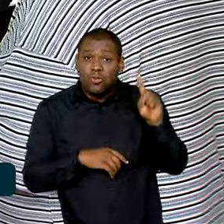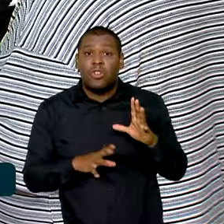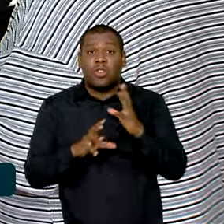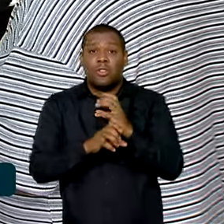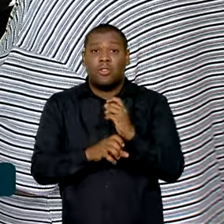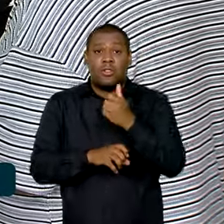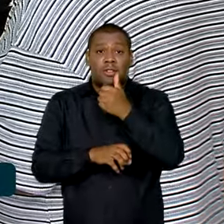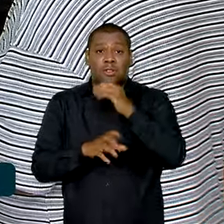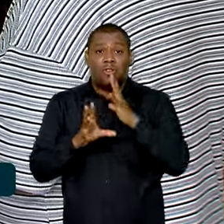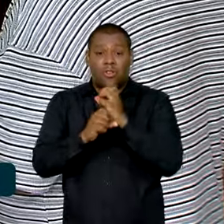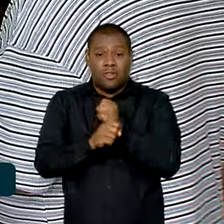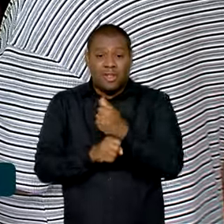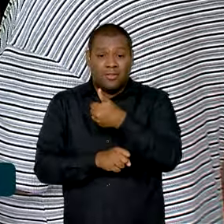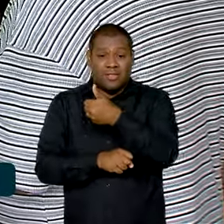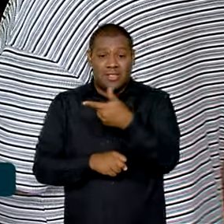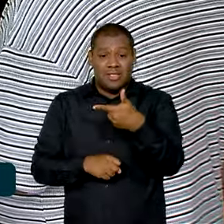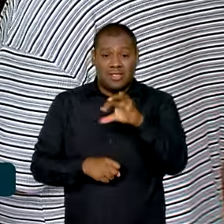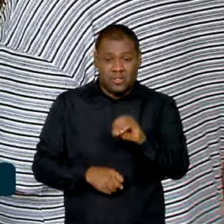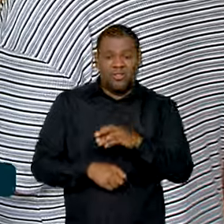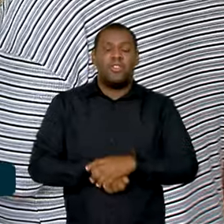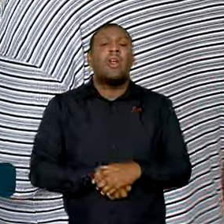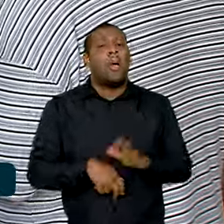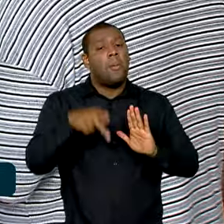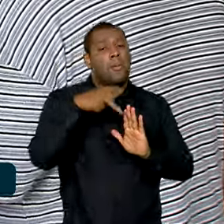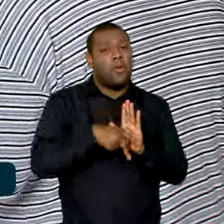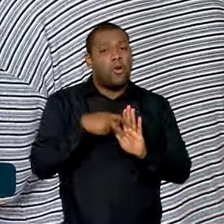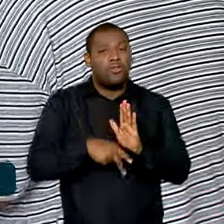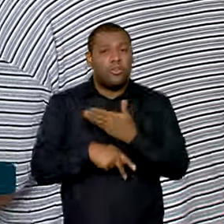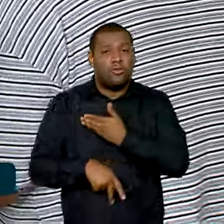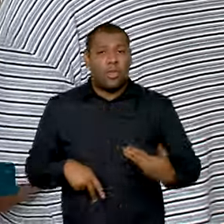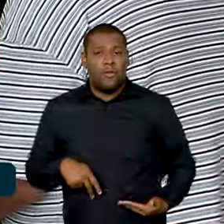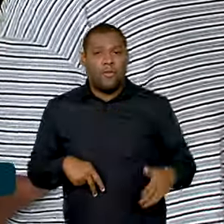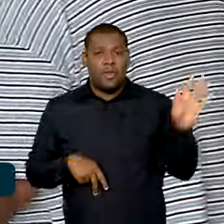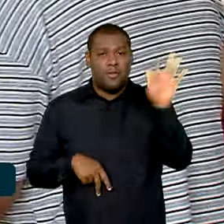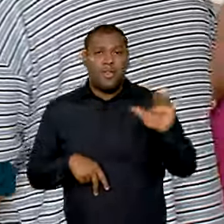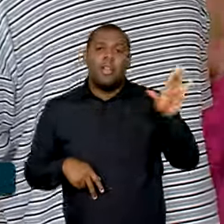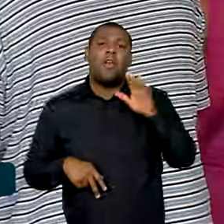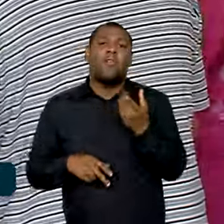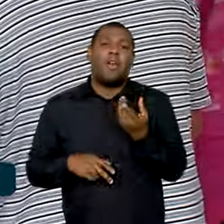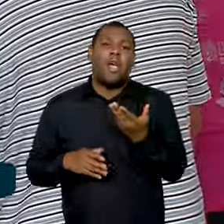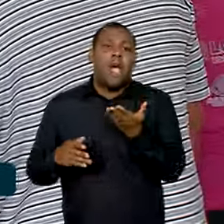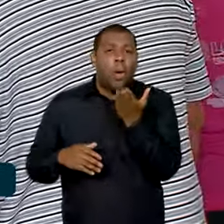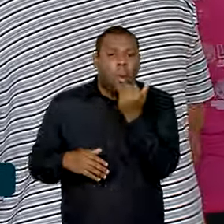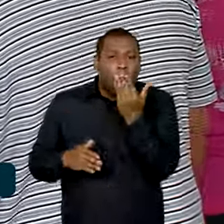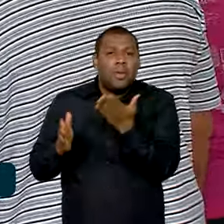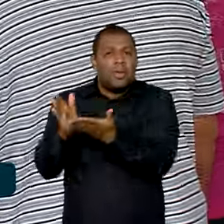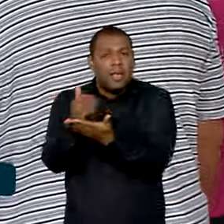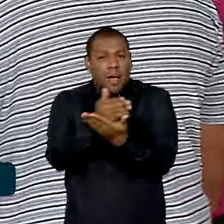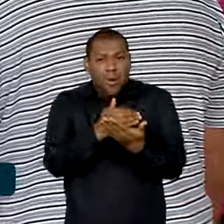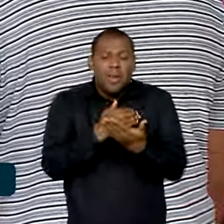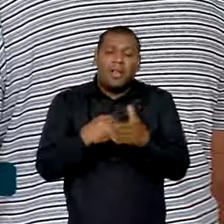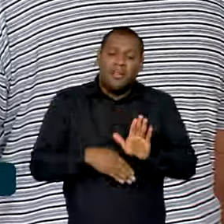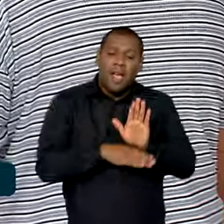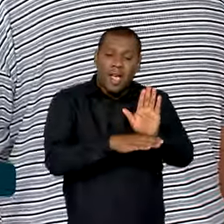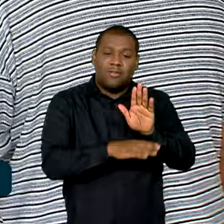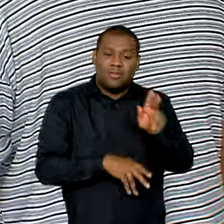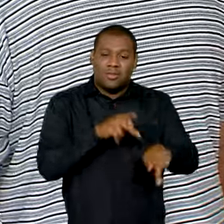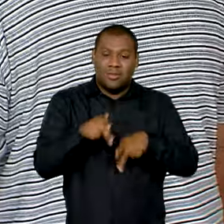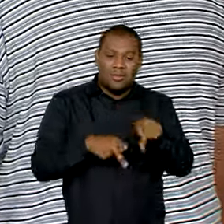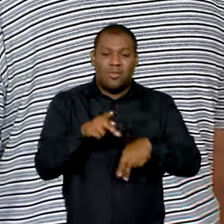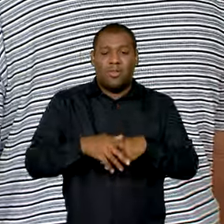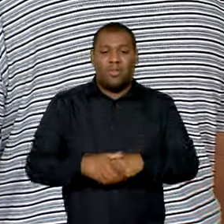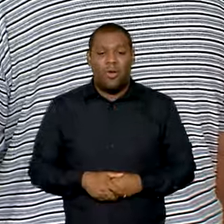vêm do programa de aquisição de alimentos. E hoje foi dia de entrega. Foram 400 quilos de